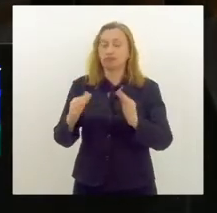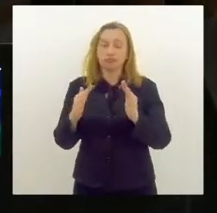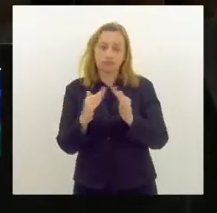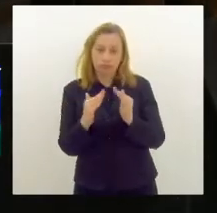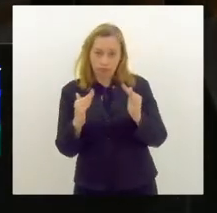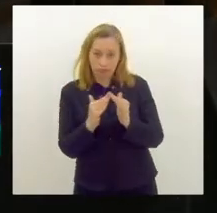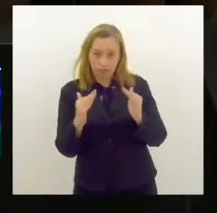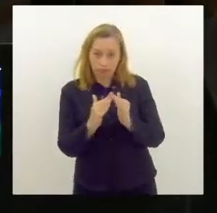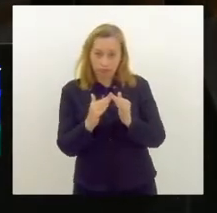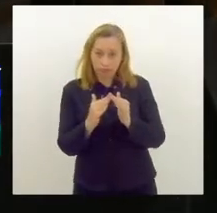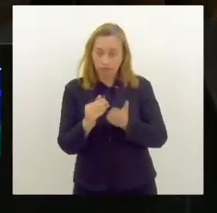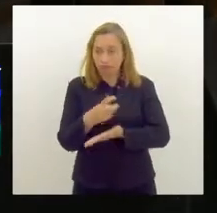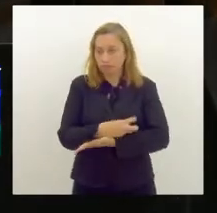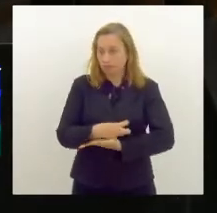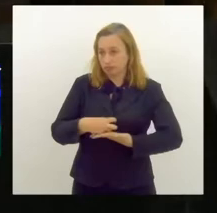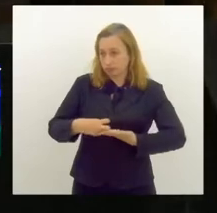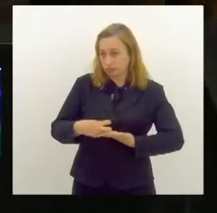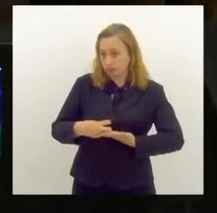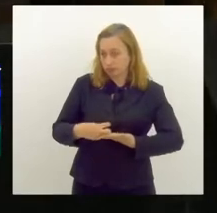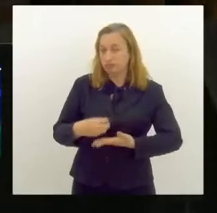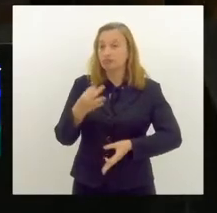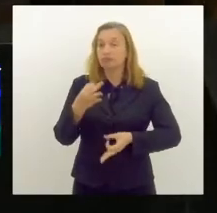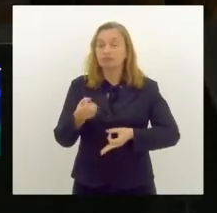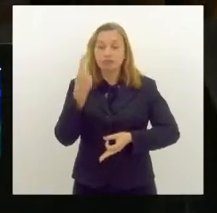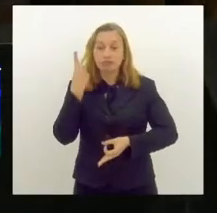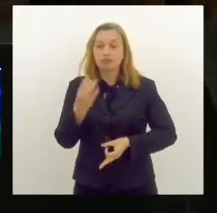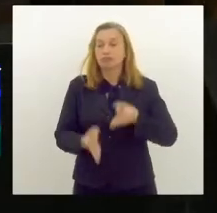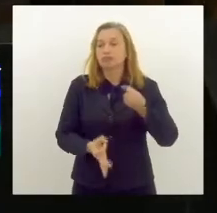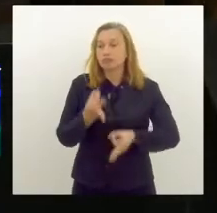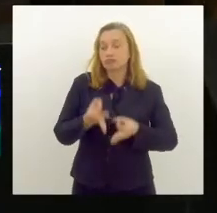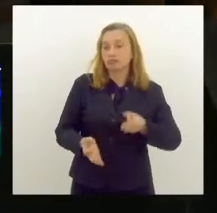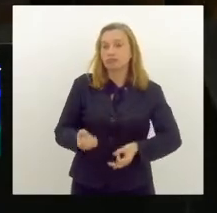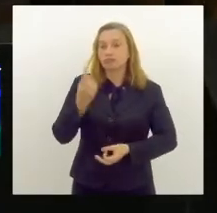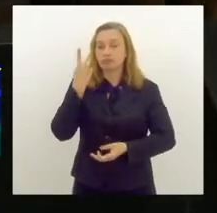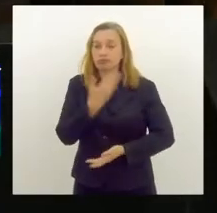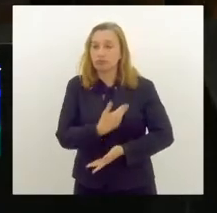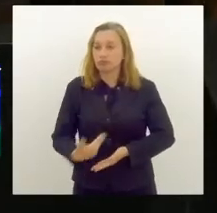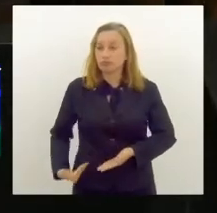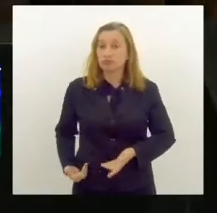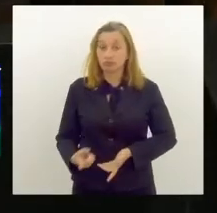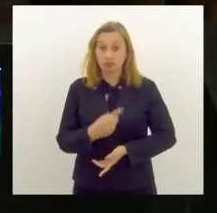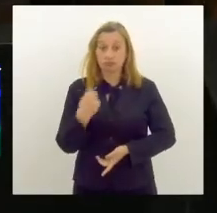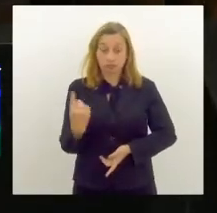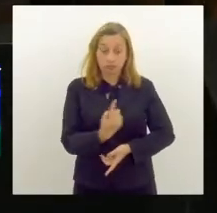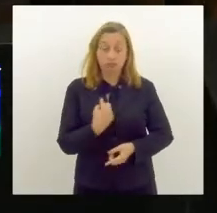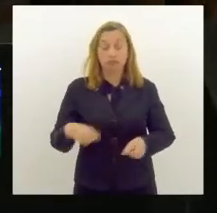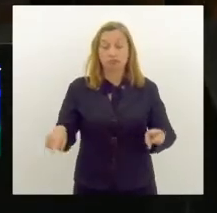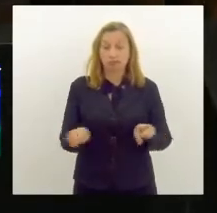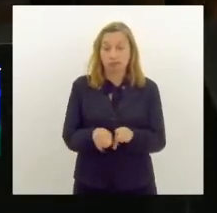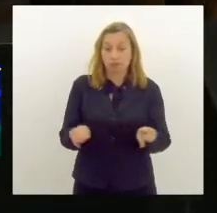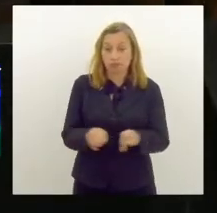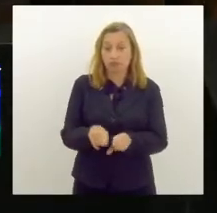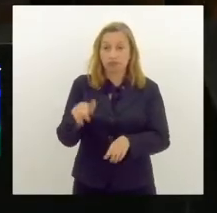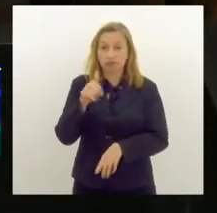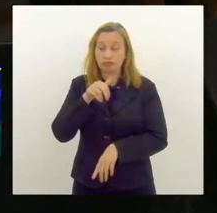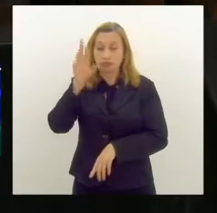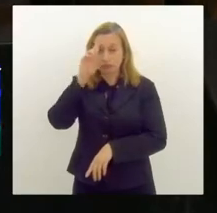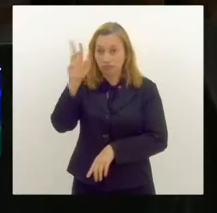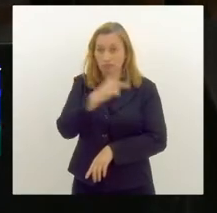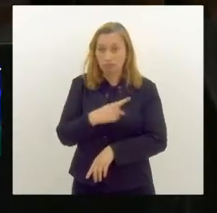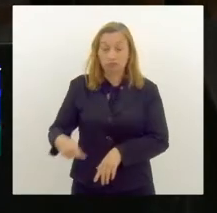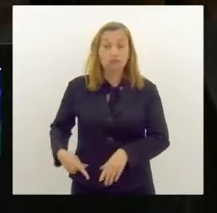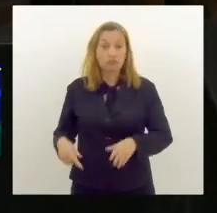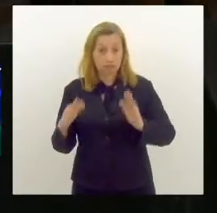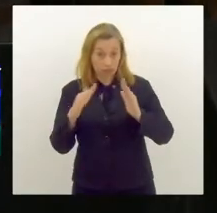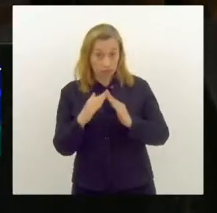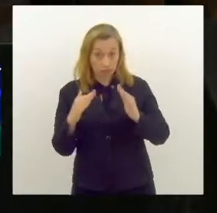casa caçou o ex-juiz, o ex-governador Wilson Witzel. E nós também, senhora presidenta, aqui nessa